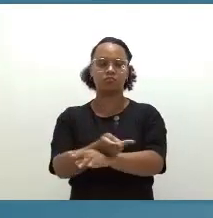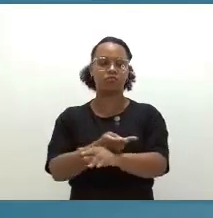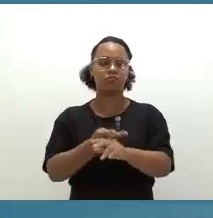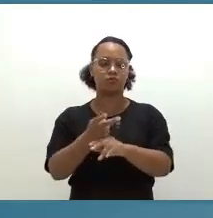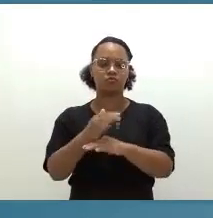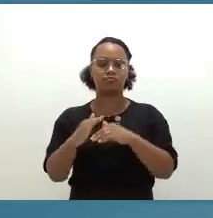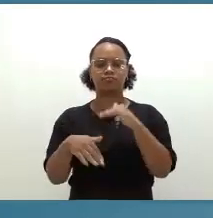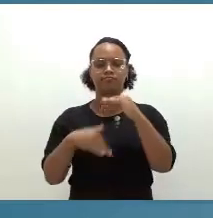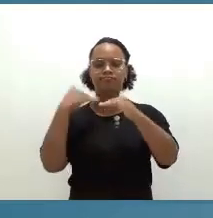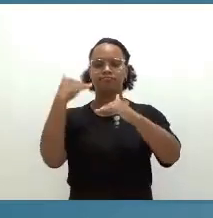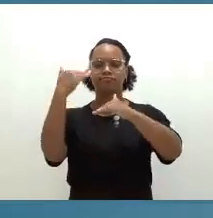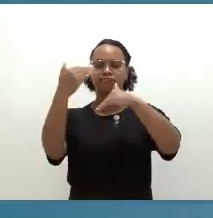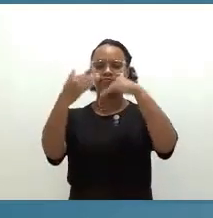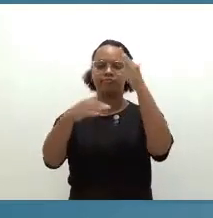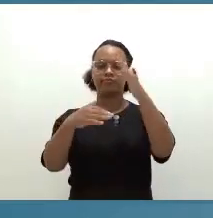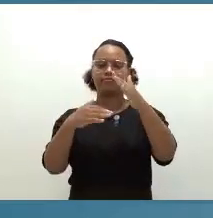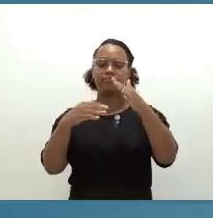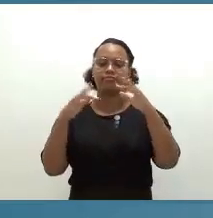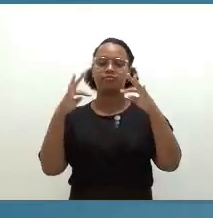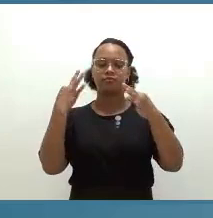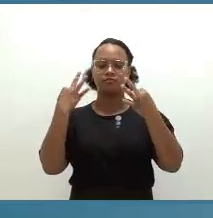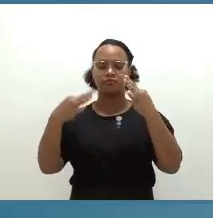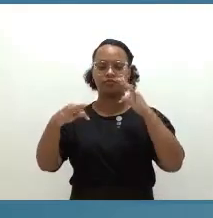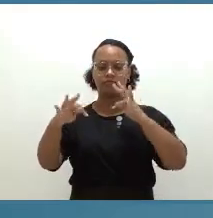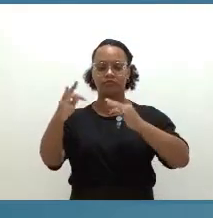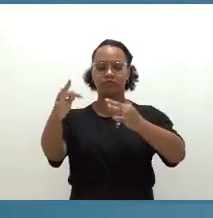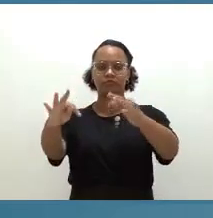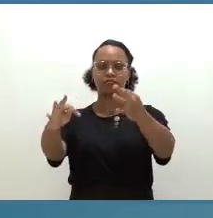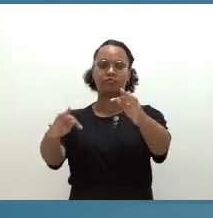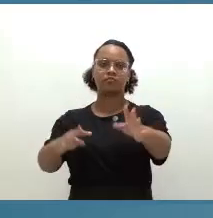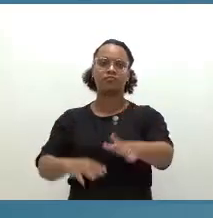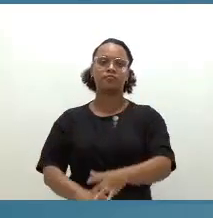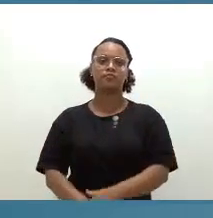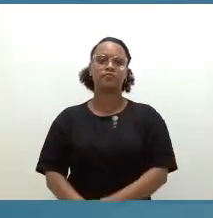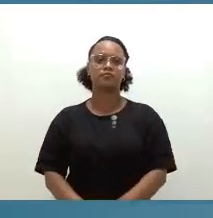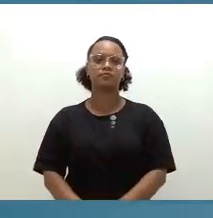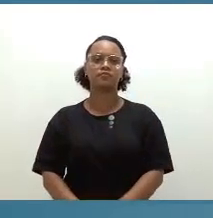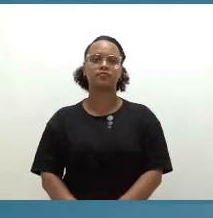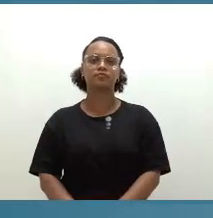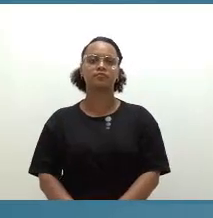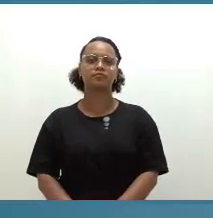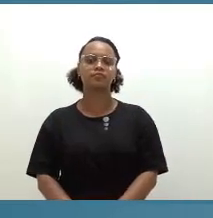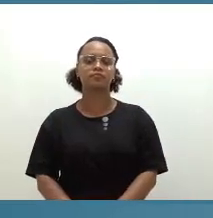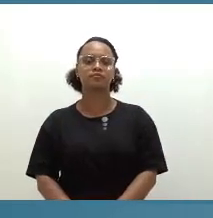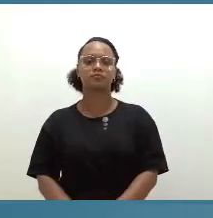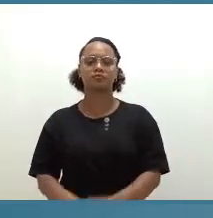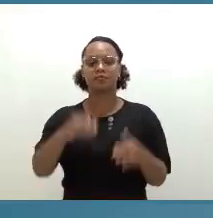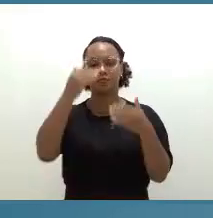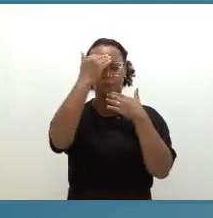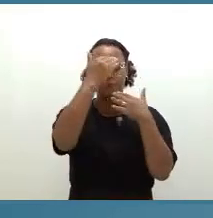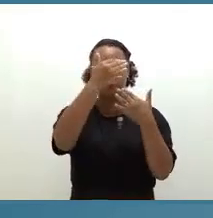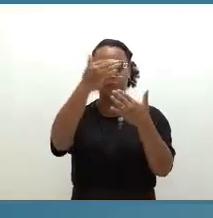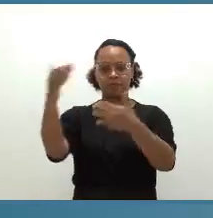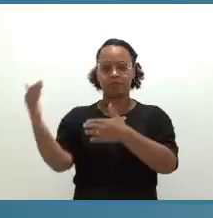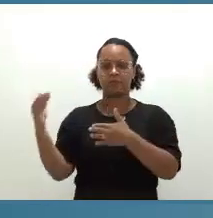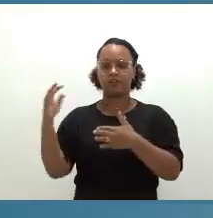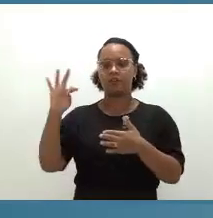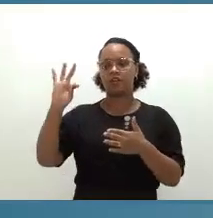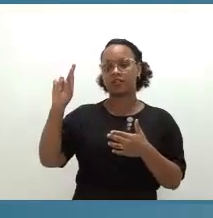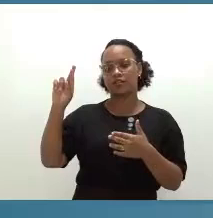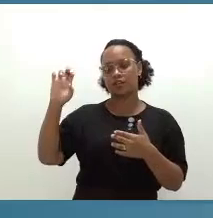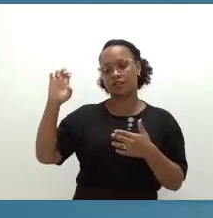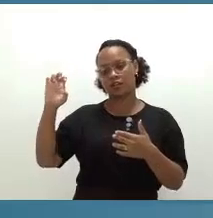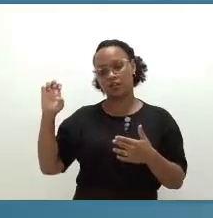dos nossos equipamentos eletrônicos. Então, fica a gratidão aqui ao poder, ao Tribunal